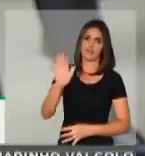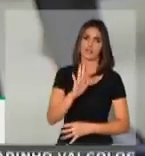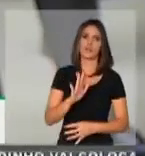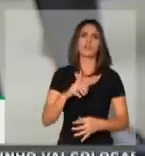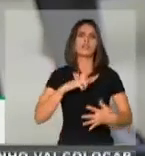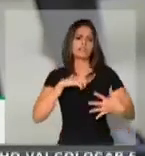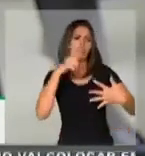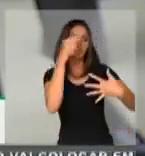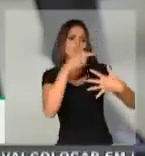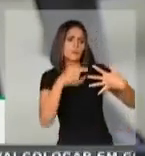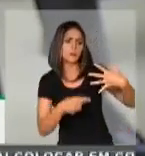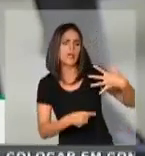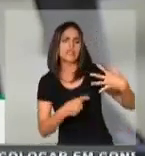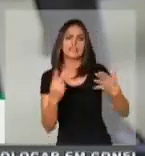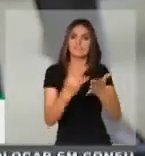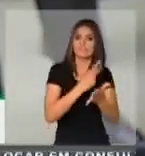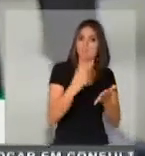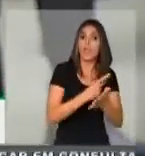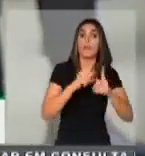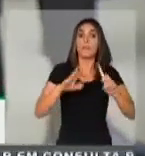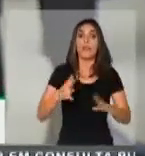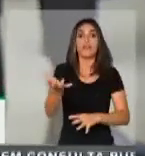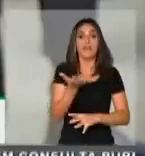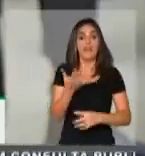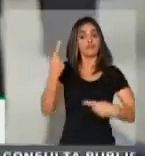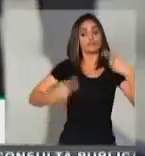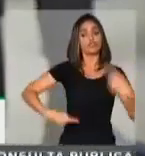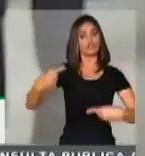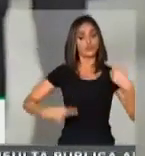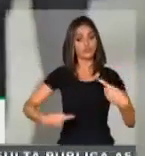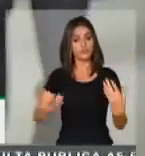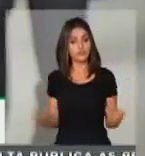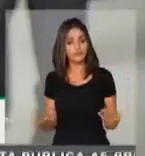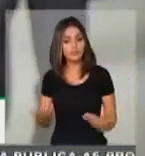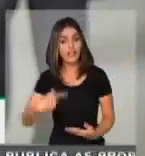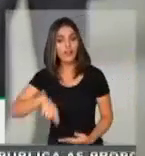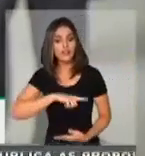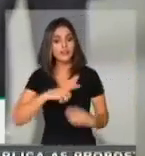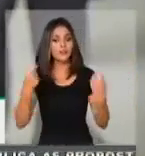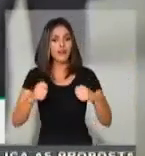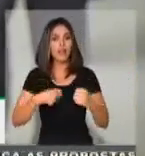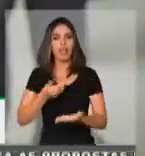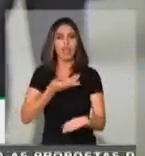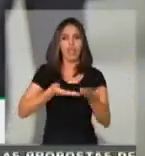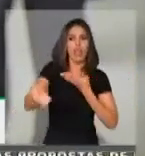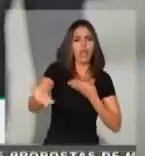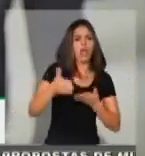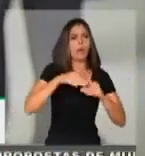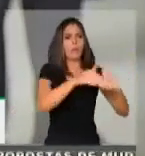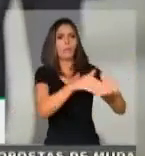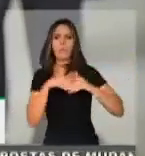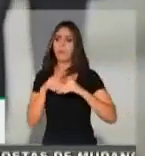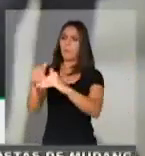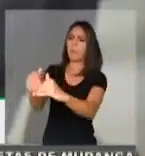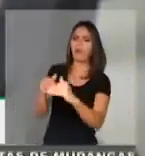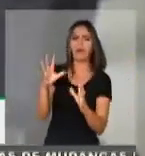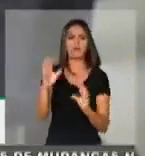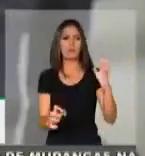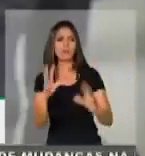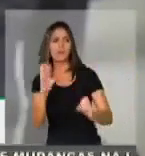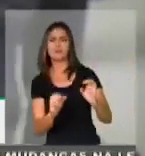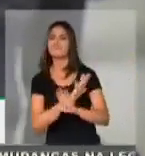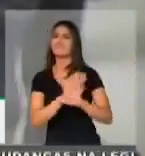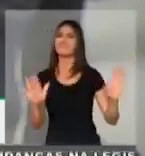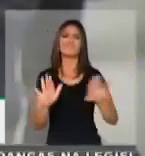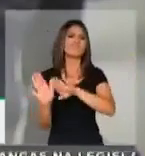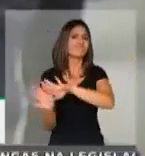a discuti-lo. É isso que se espera dos parlamentares nessa casa. Não é a questão de tomar lá da cá, como tem sido colocado,